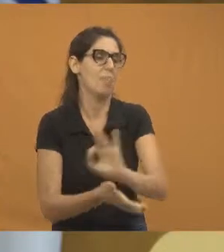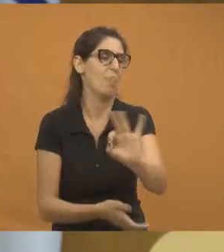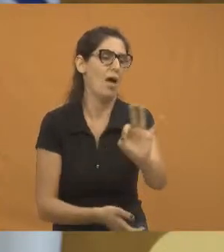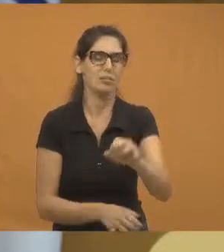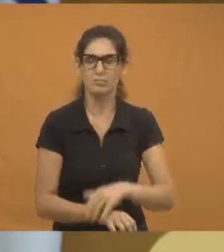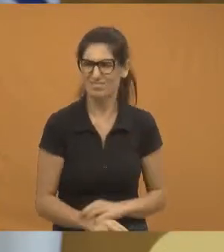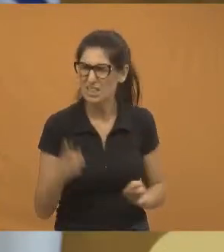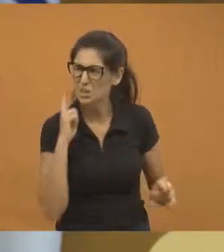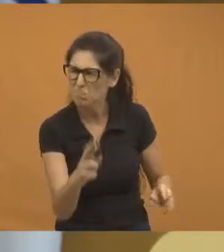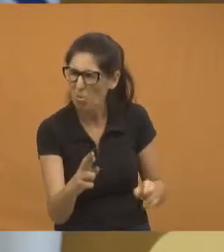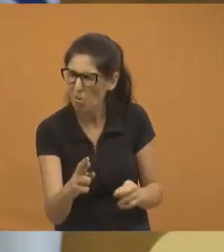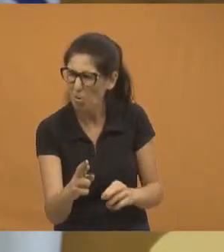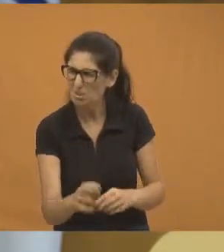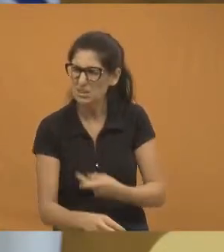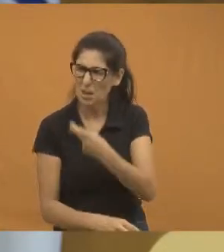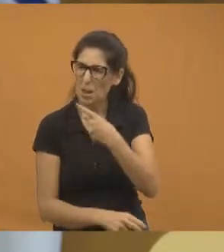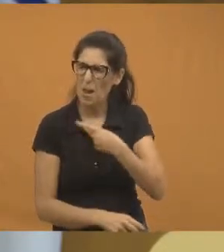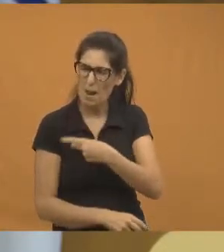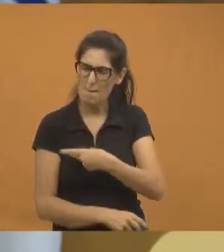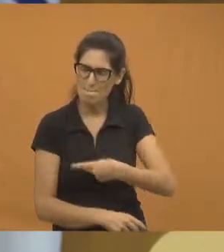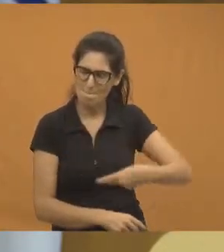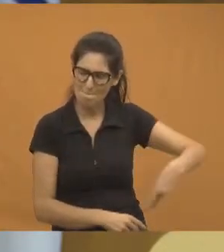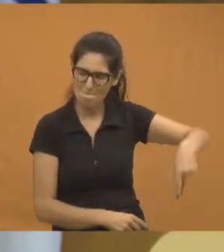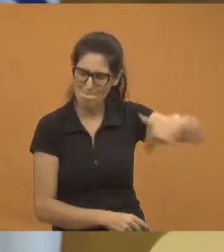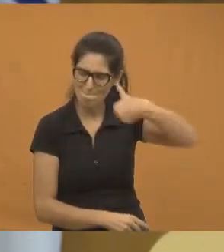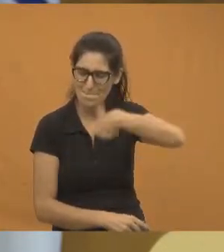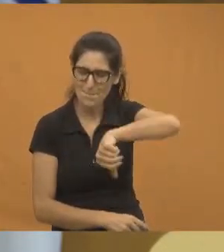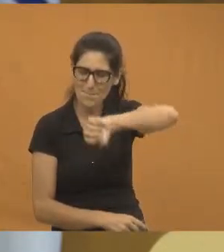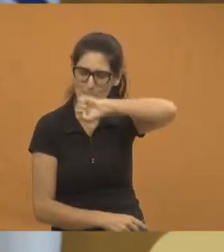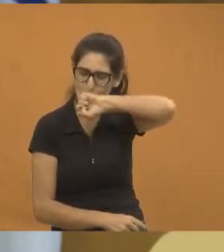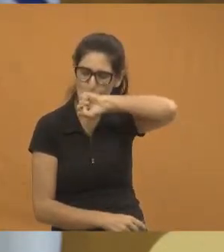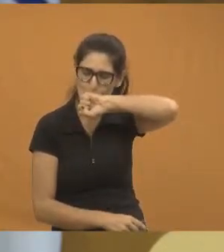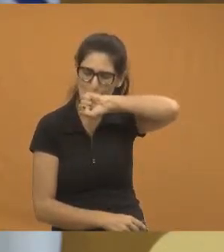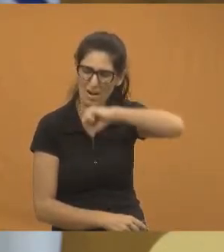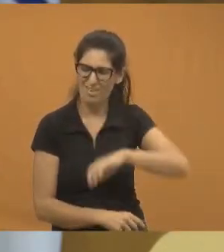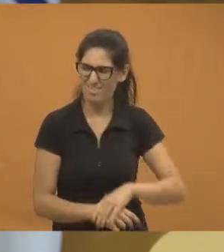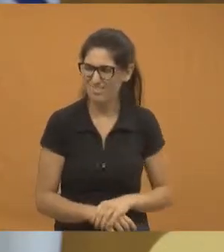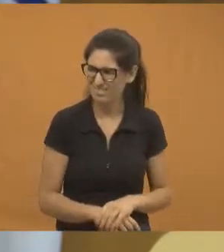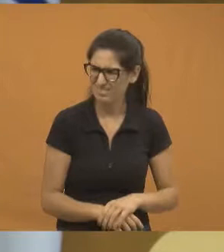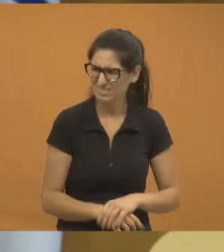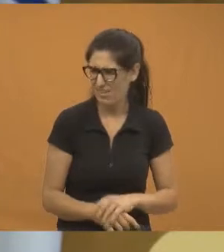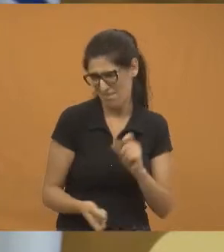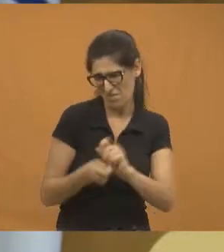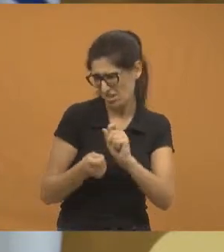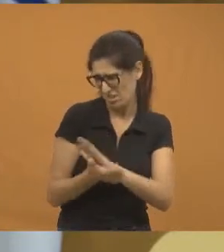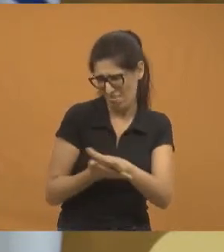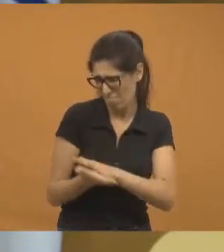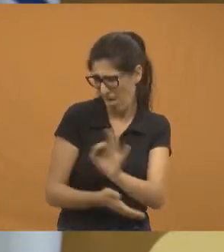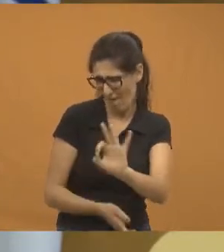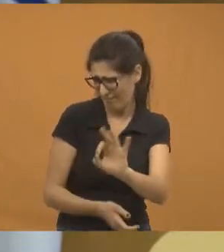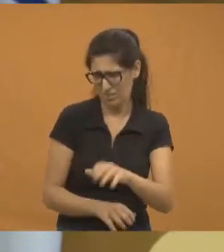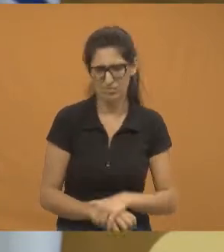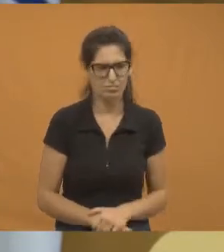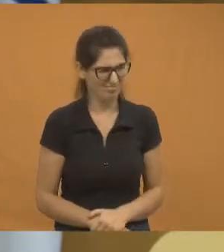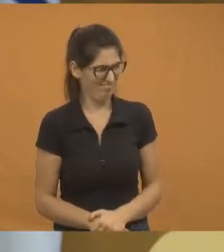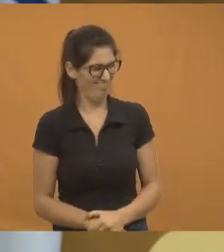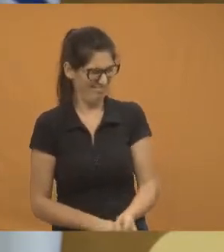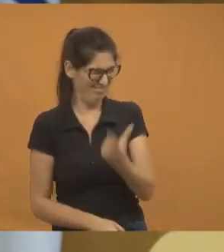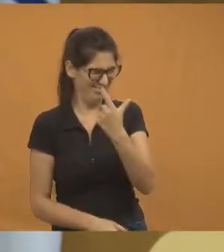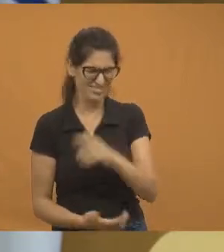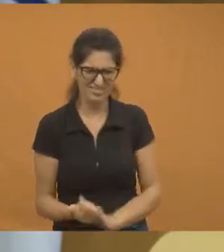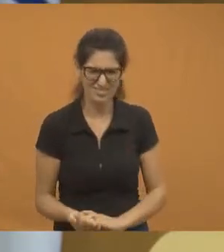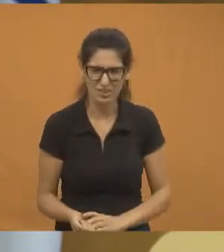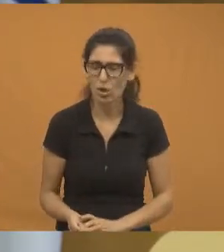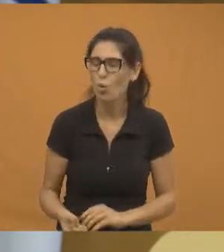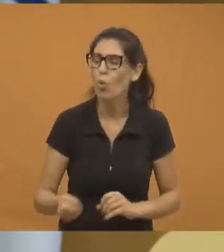dá para uma mãe é normal é isso essa é minha crítica eu acho assim ele cima como alguém falou que a não é tanto os